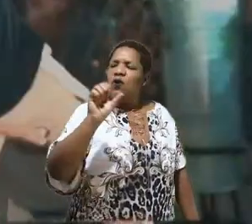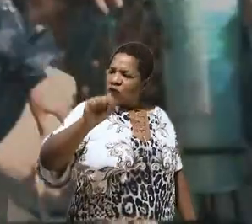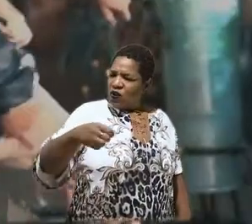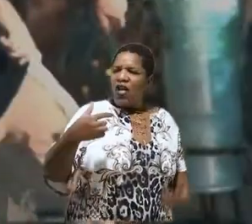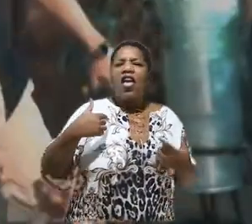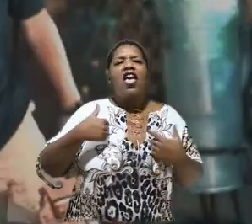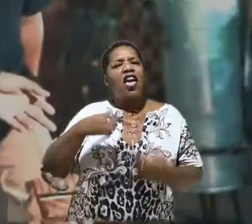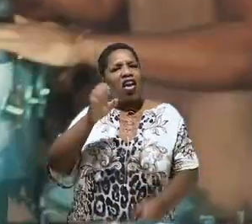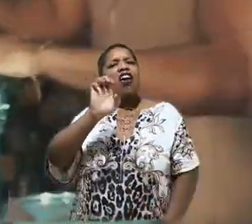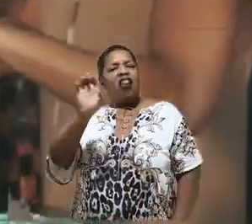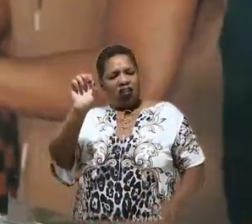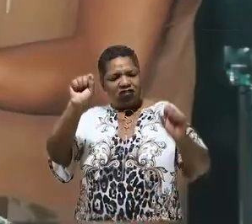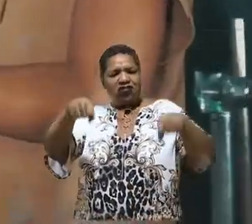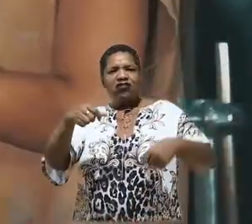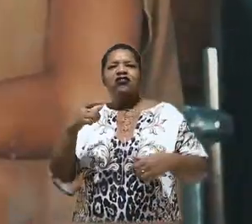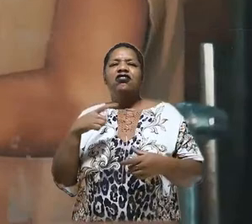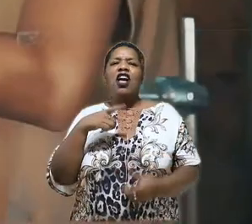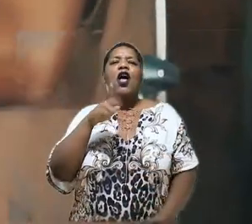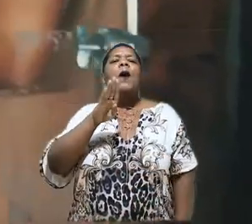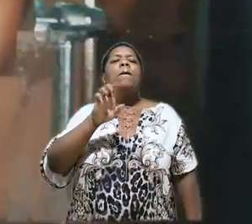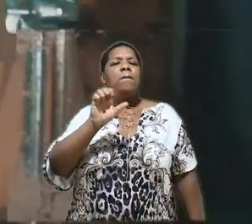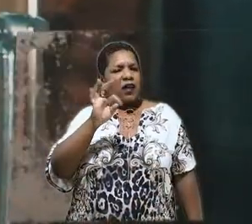eu sou